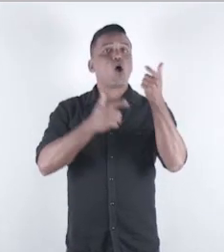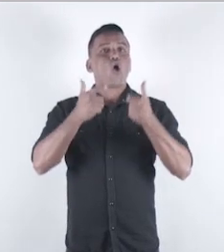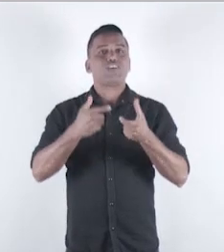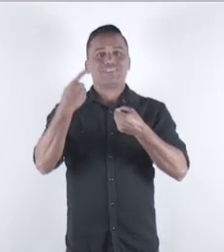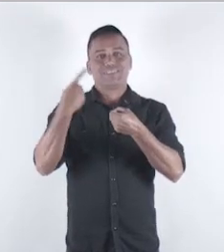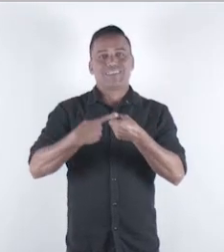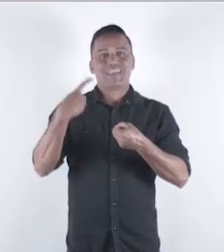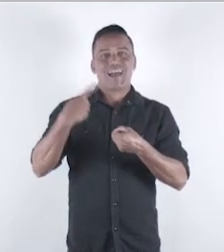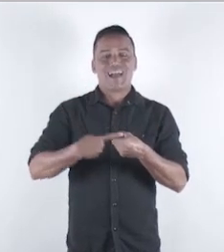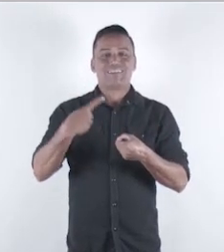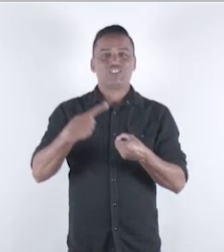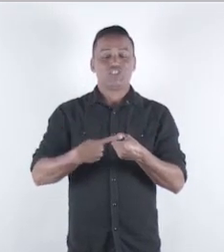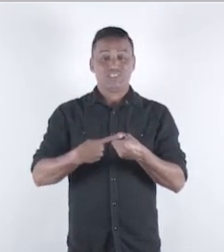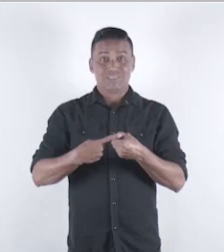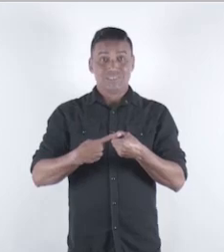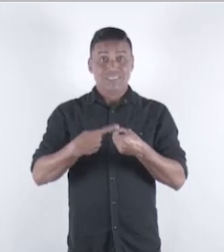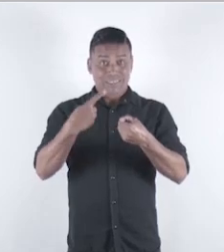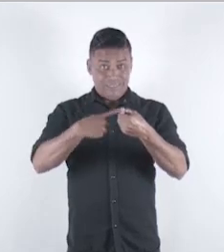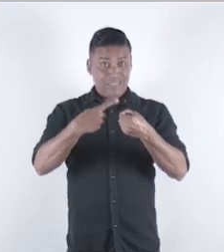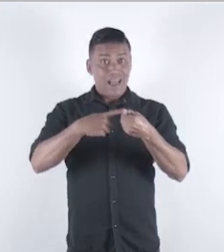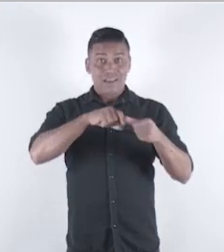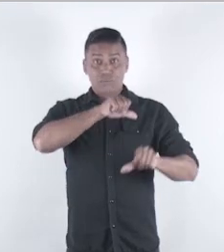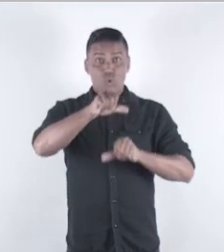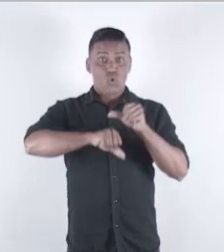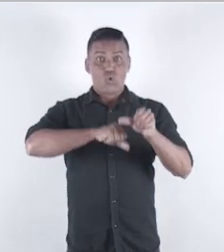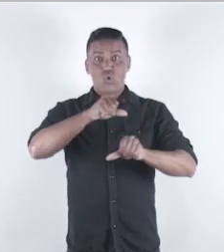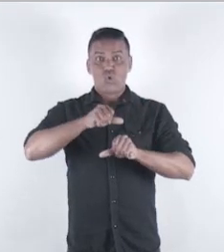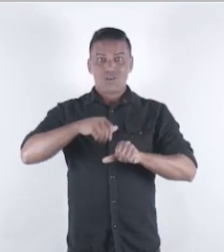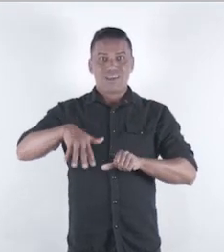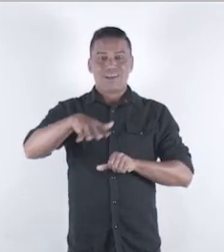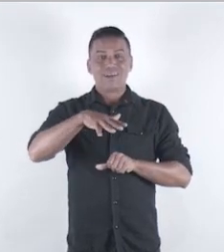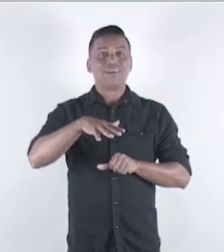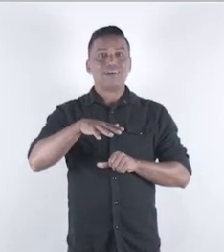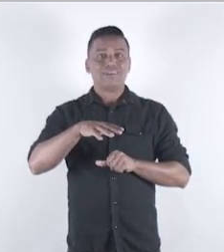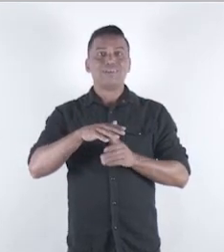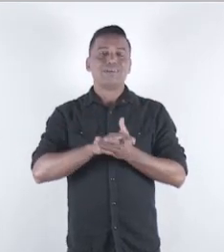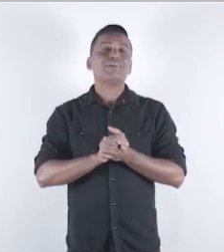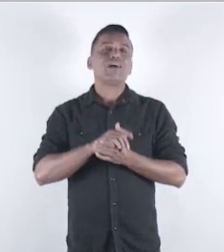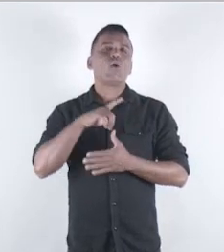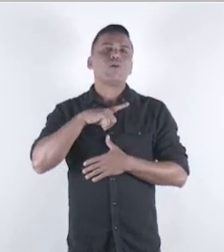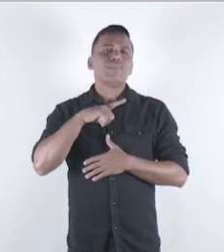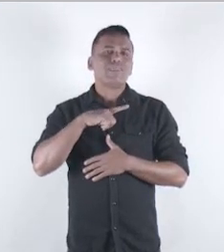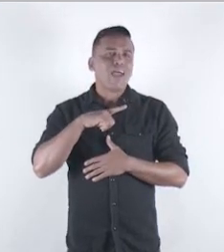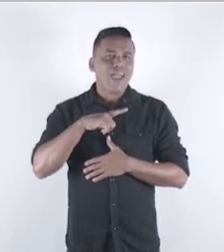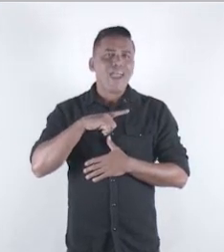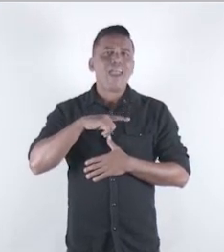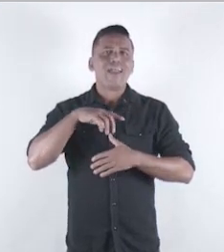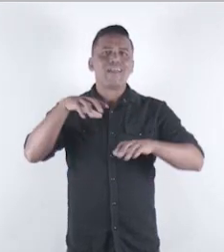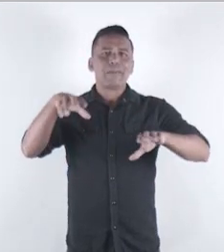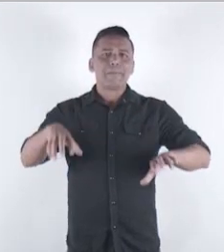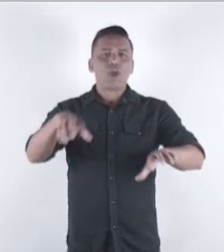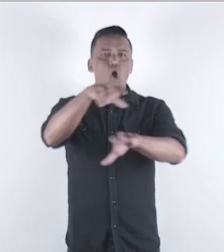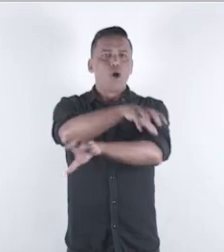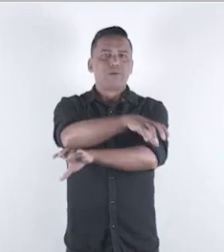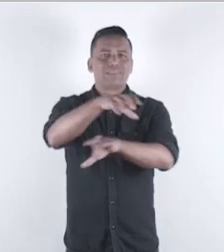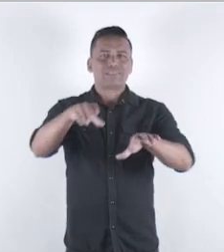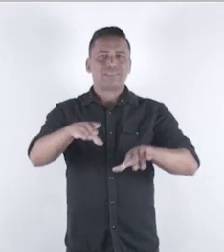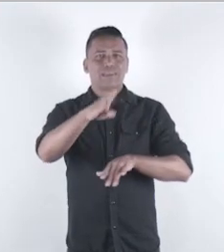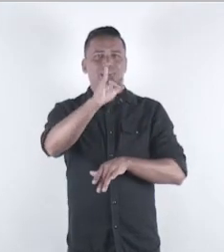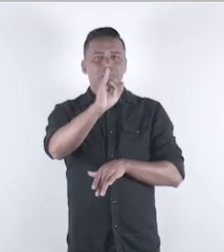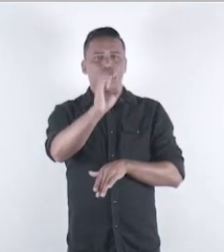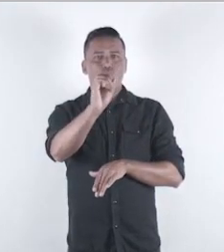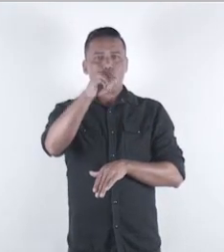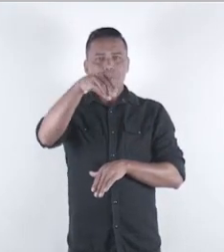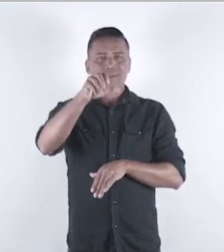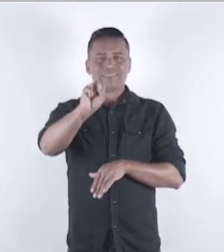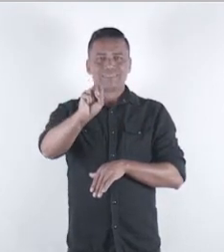de estar num ambiente todo transformado, né, nas cidades, nós estamos em biomas também. Aqui de onde eu falo, por exemplo, né, de Belo